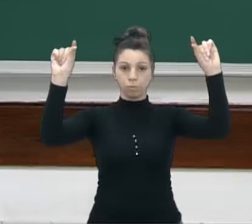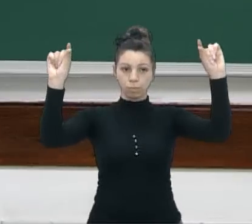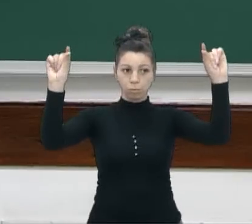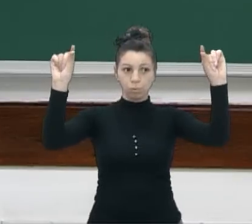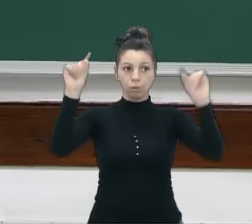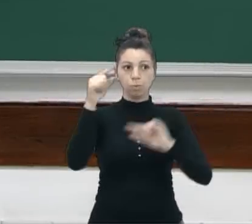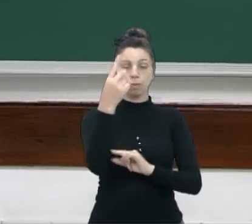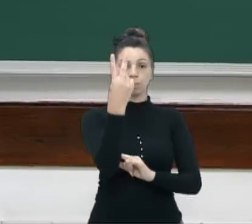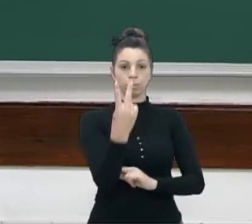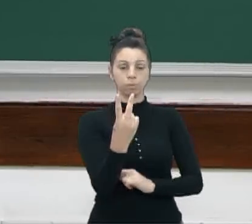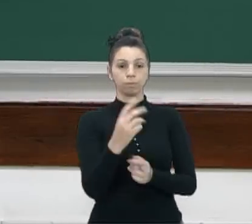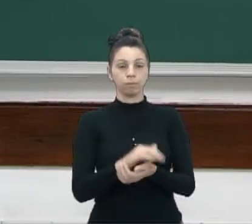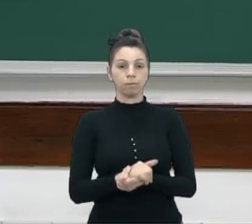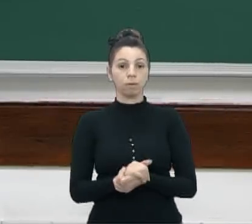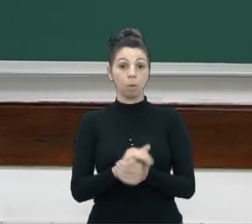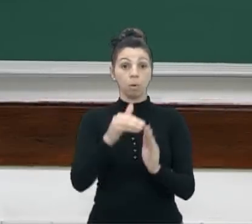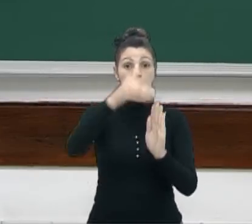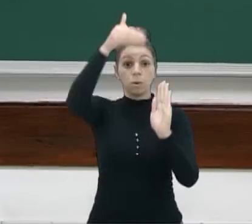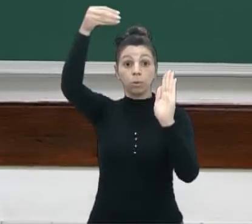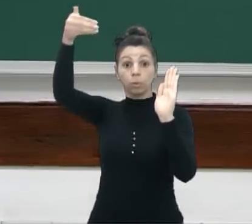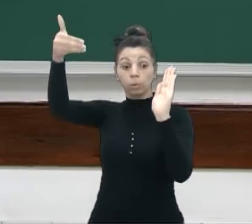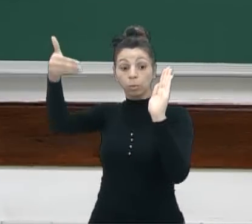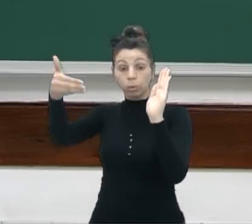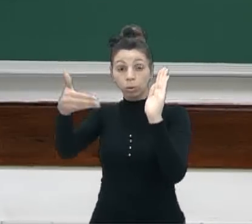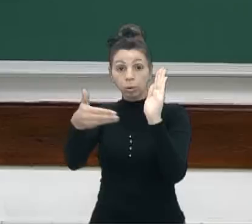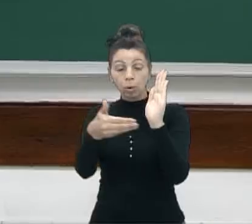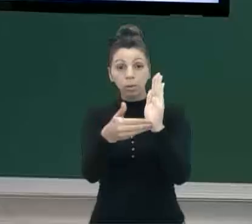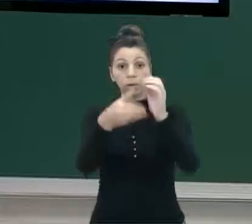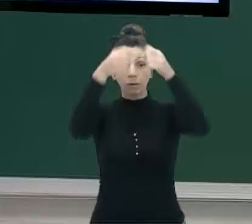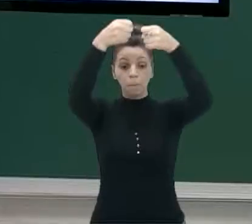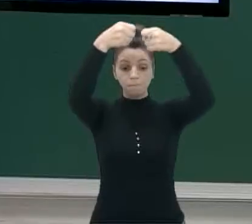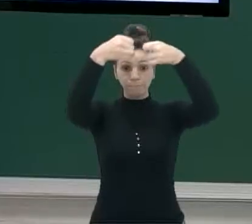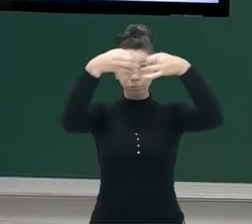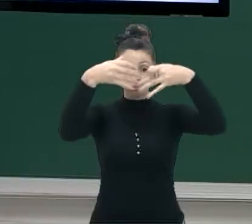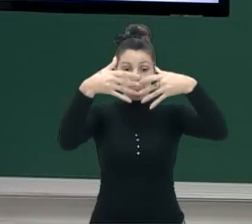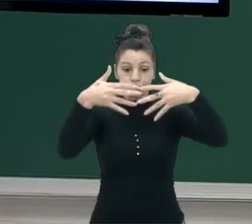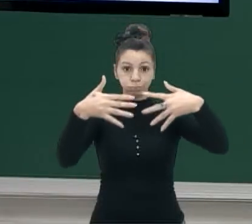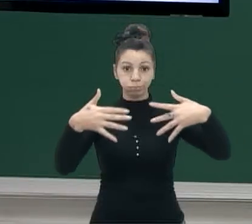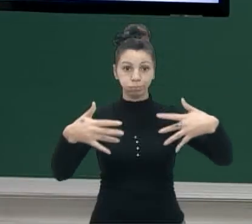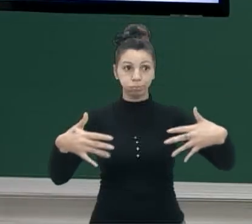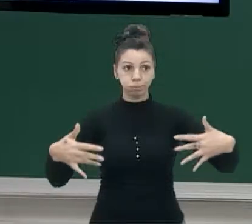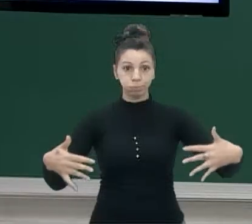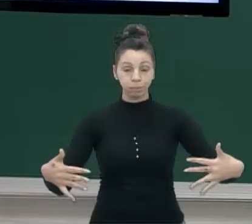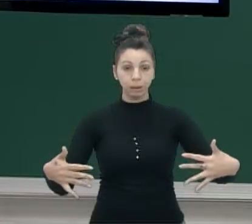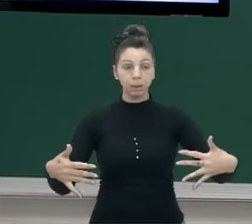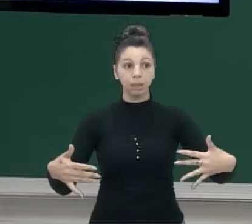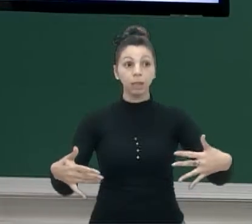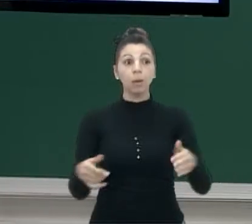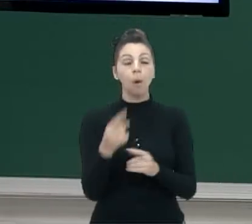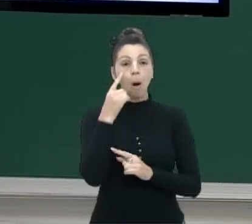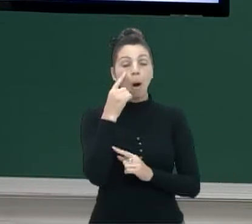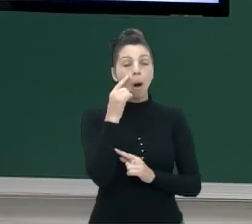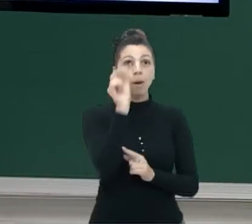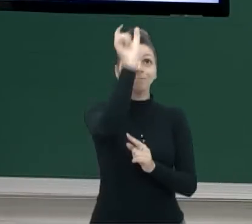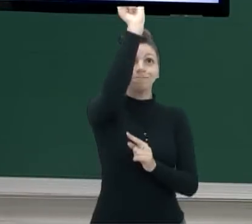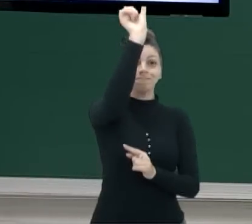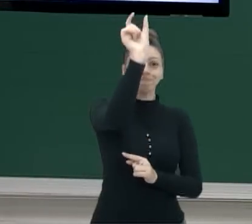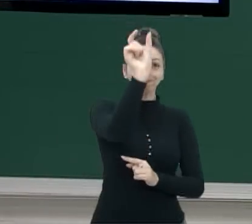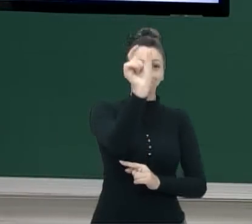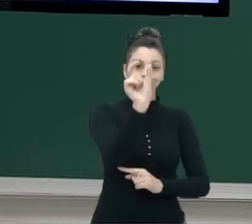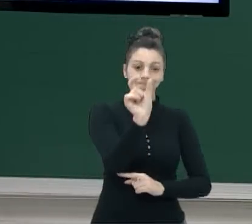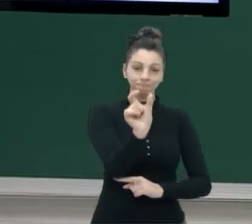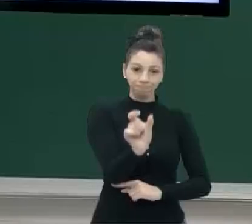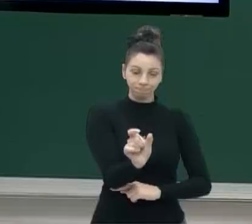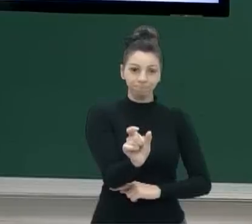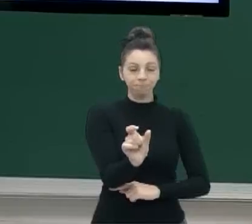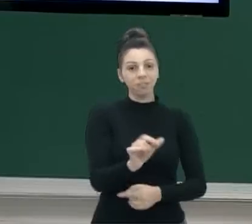dizer que todas as frações que são equivalentes a 1/3 vai seguir o quê? Esta linha aqui, ó.